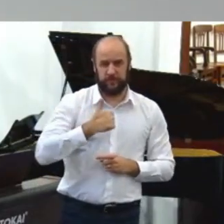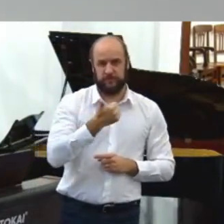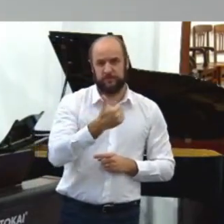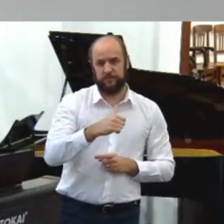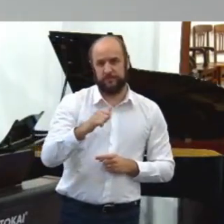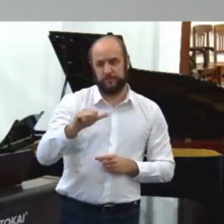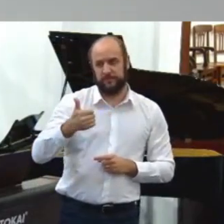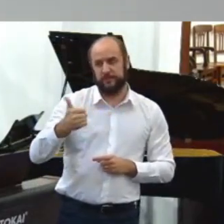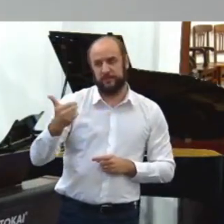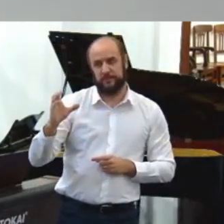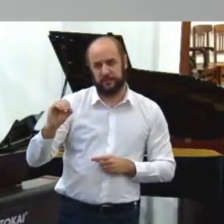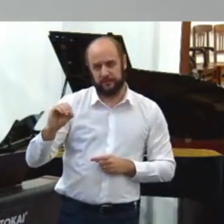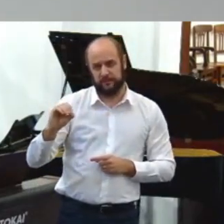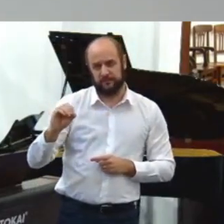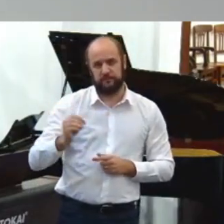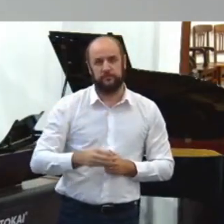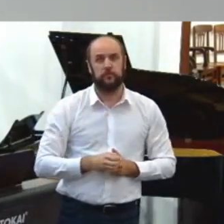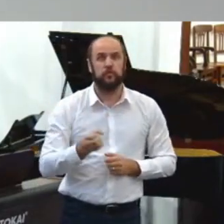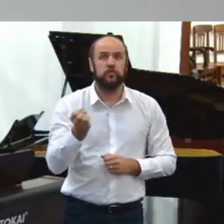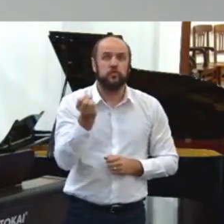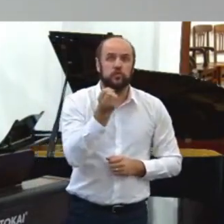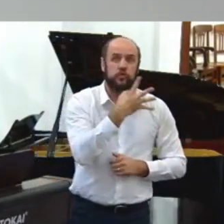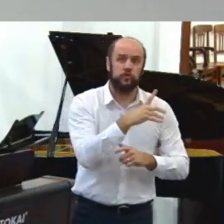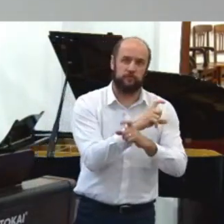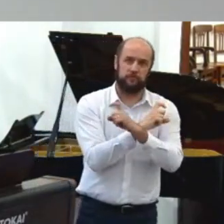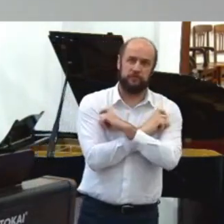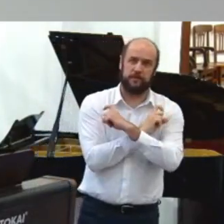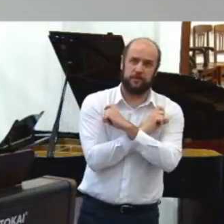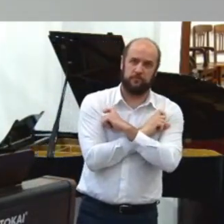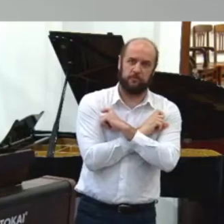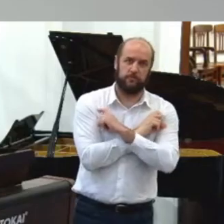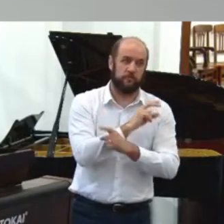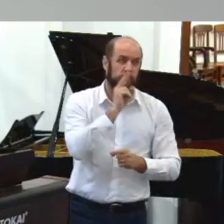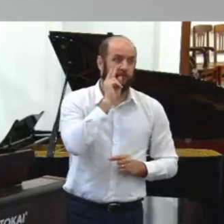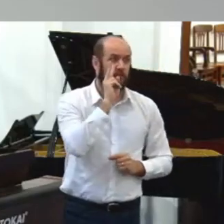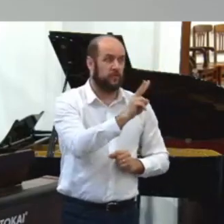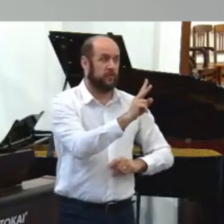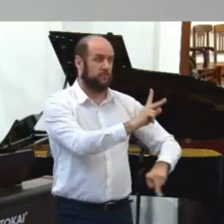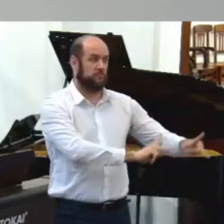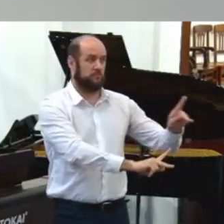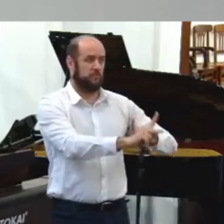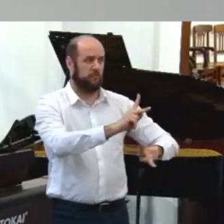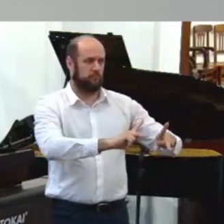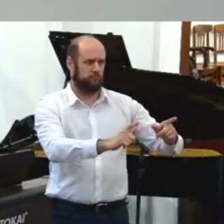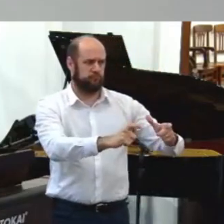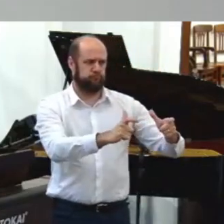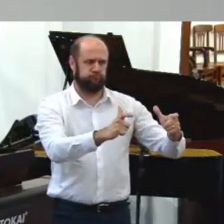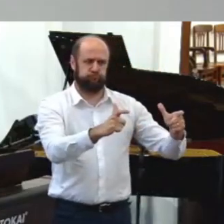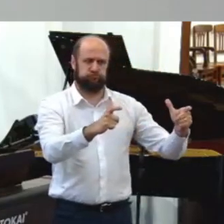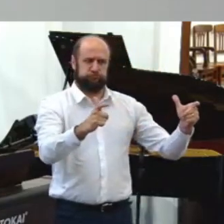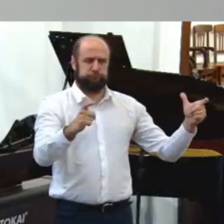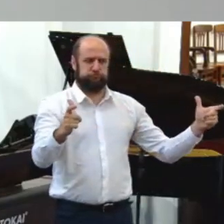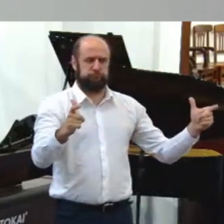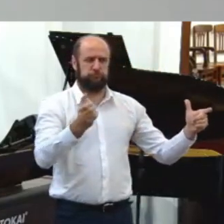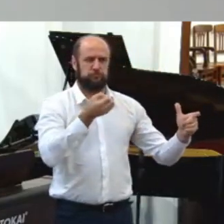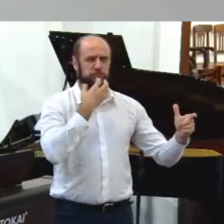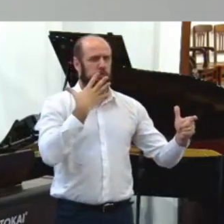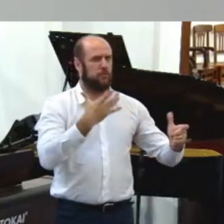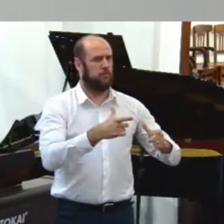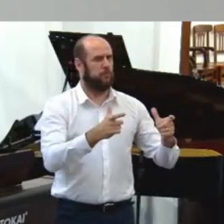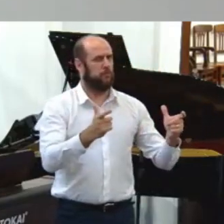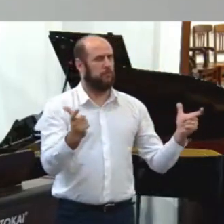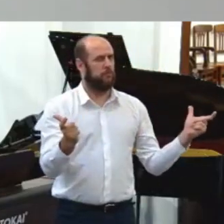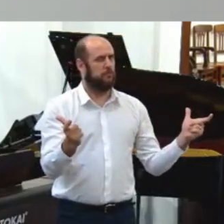anos, um novo Faraó no Egito olhou para aquele povo e disse: este povo prospera